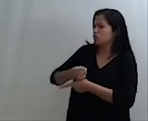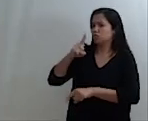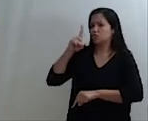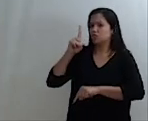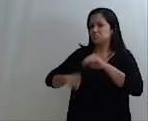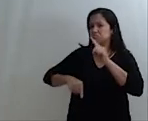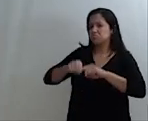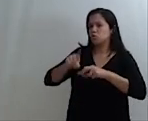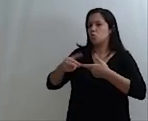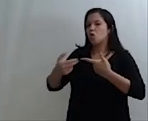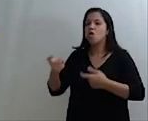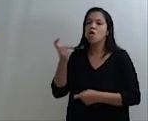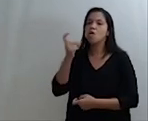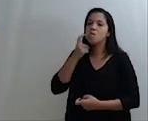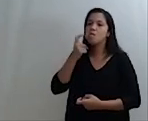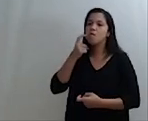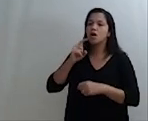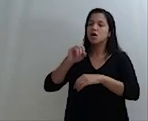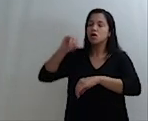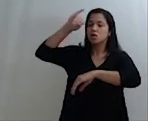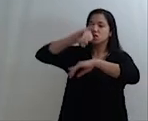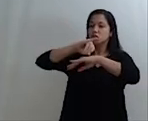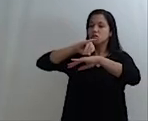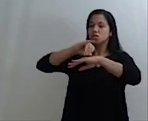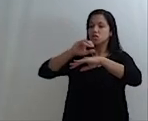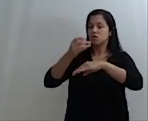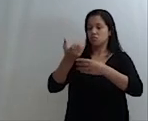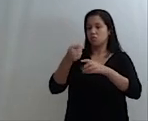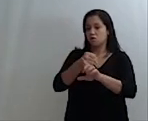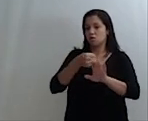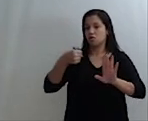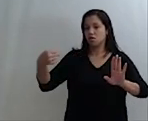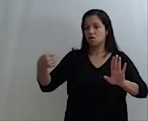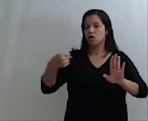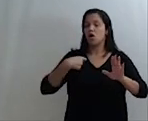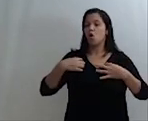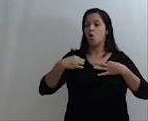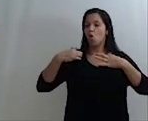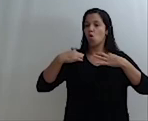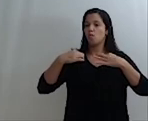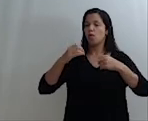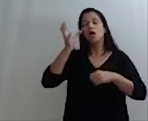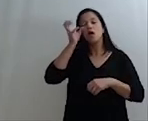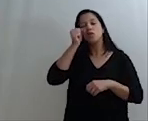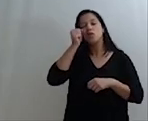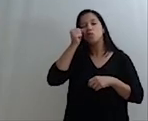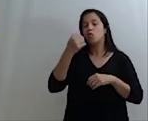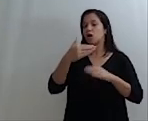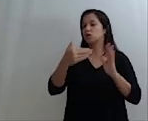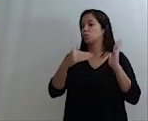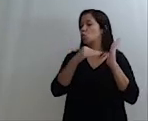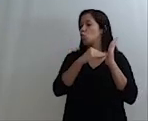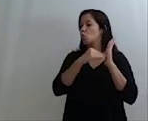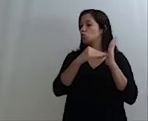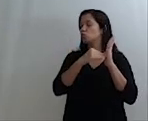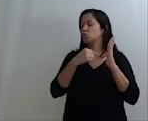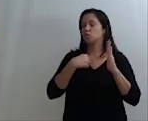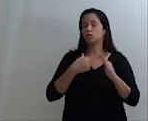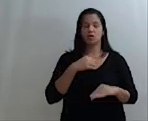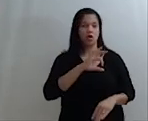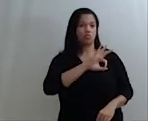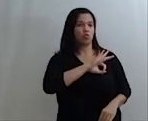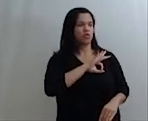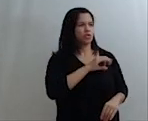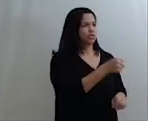em cima do guarda-roupa no quarto dos Fundos assim Endo a autoridade policial eh